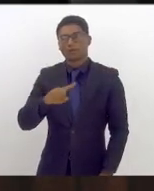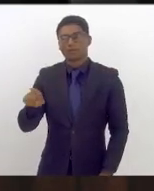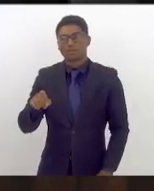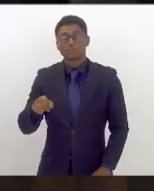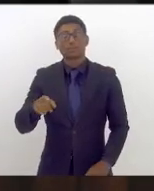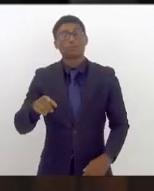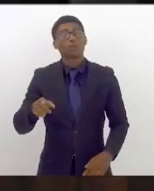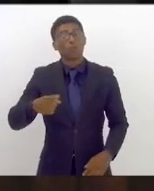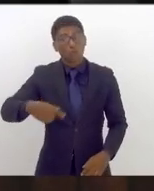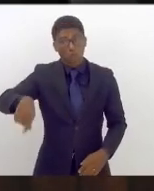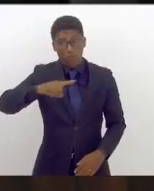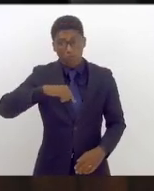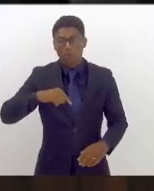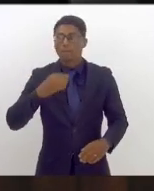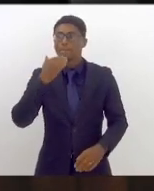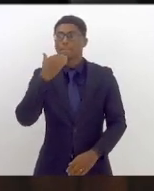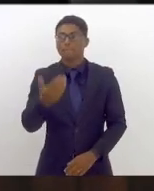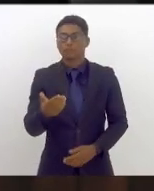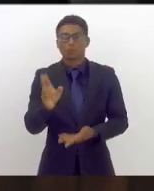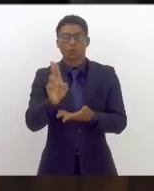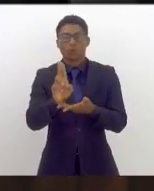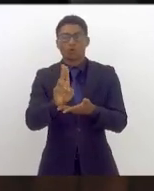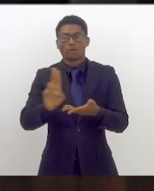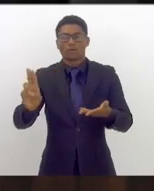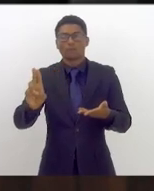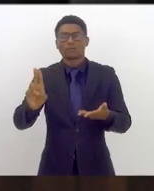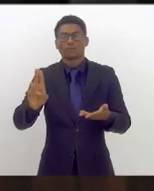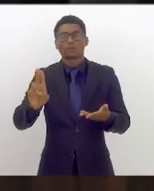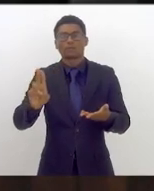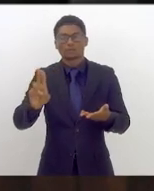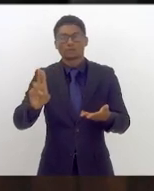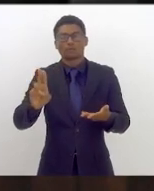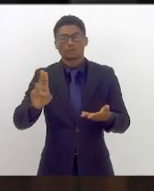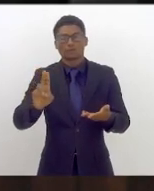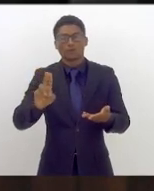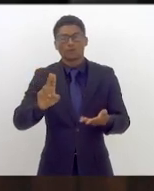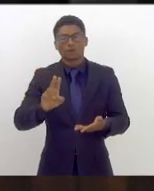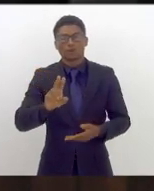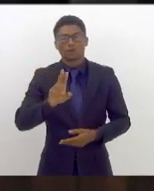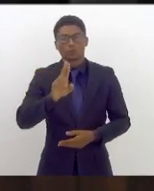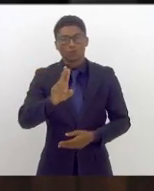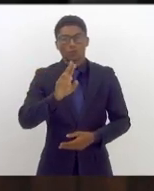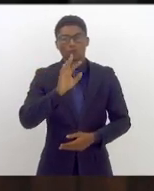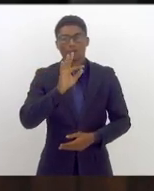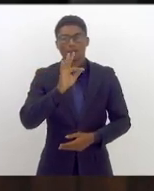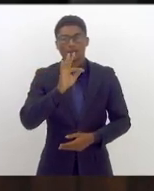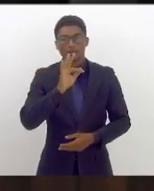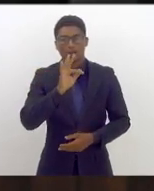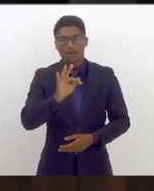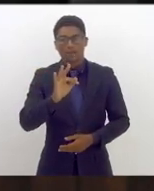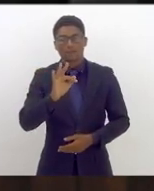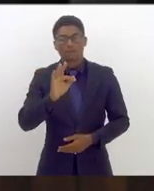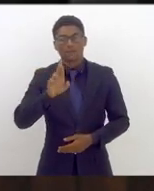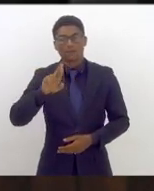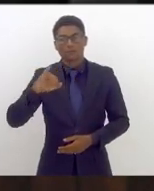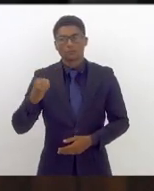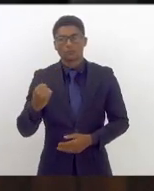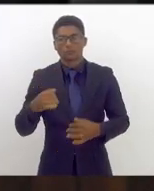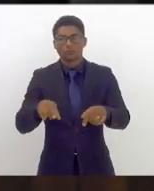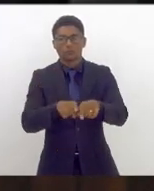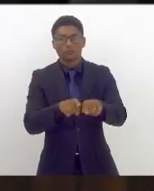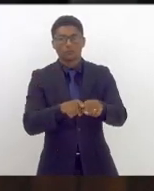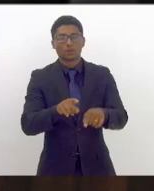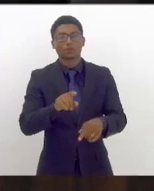encomendamos a Universidade Federal do Rio de Janeiro e a universidade rural é que é um estudo sobre a